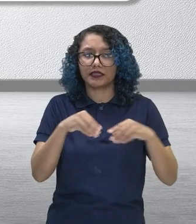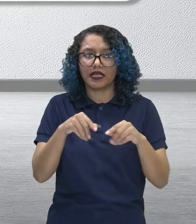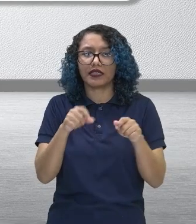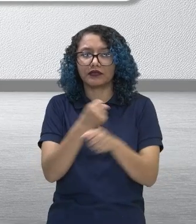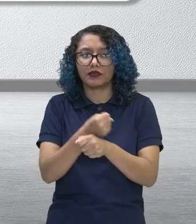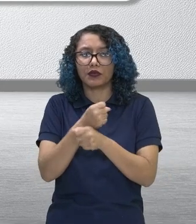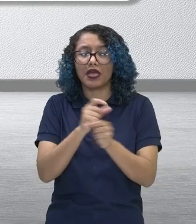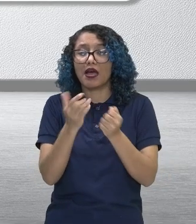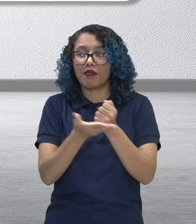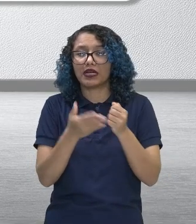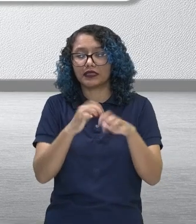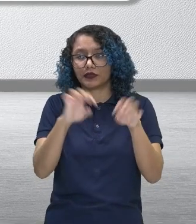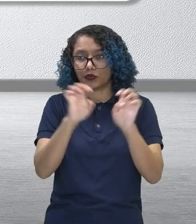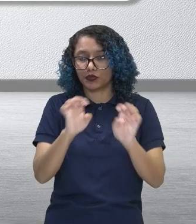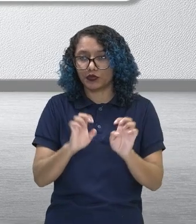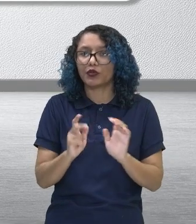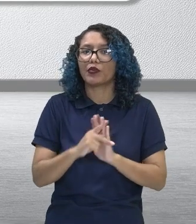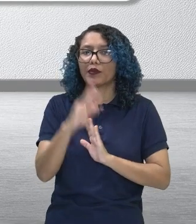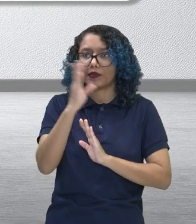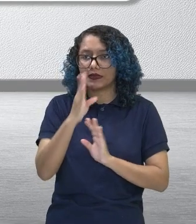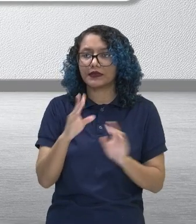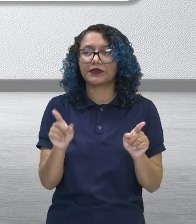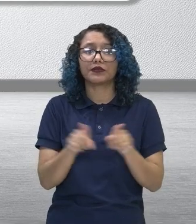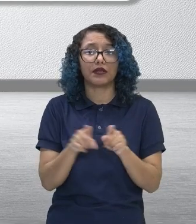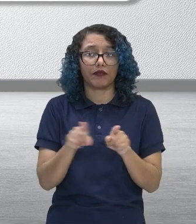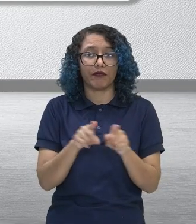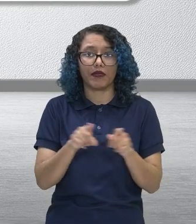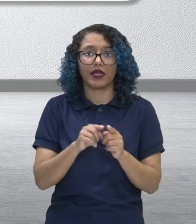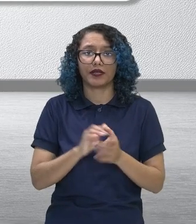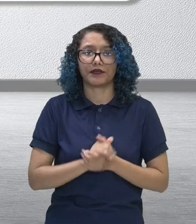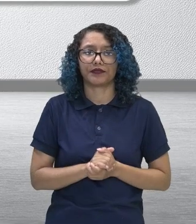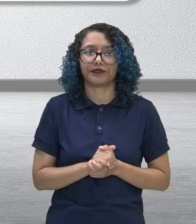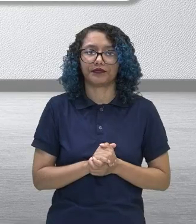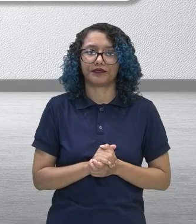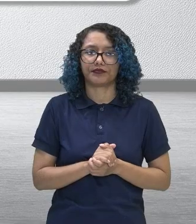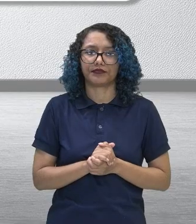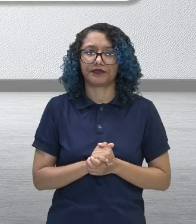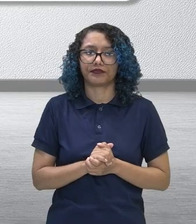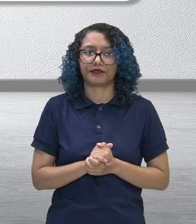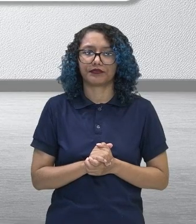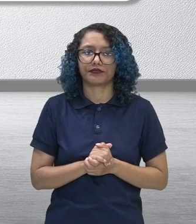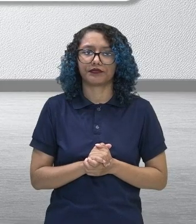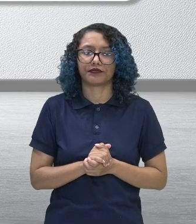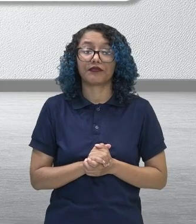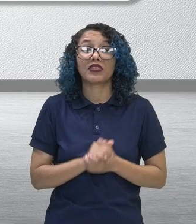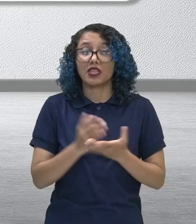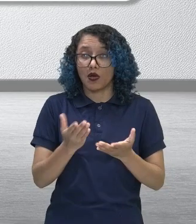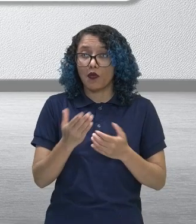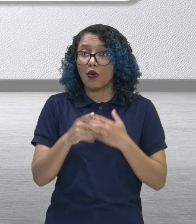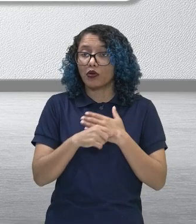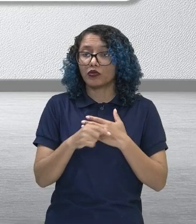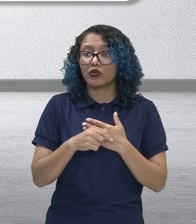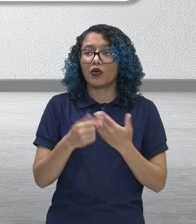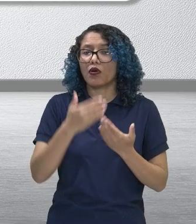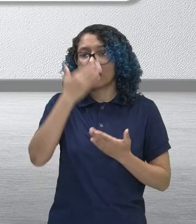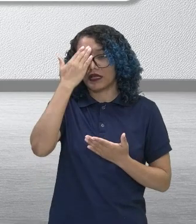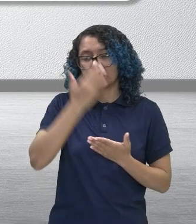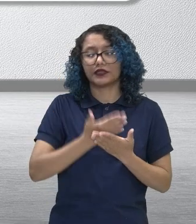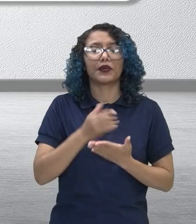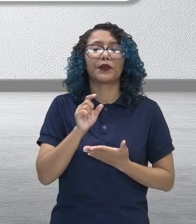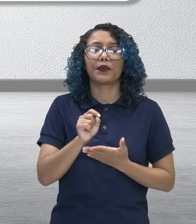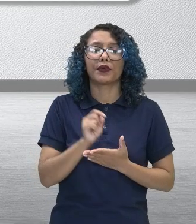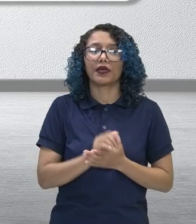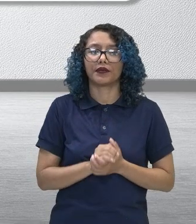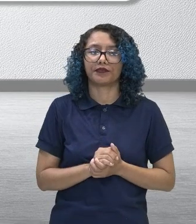base estrutural do Brasil. Para Prado Júnior, ele vai